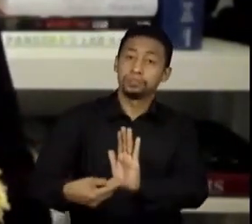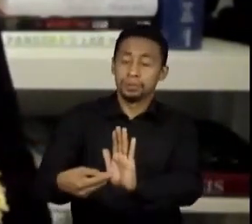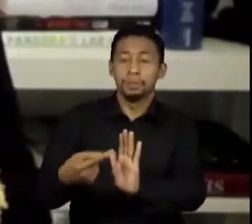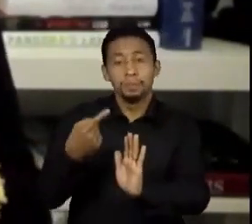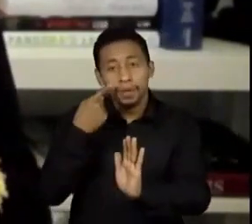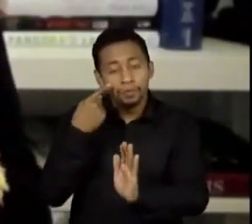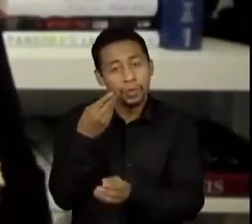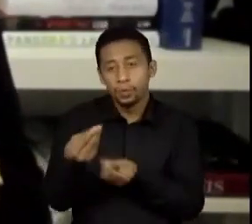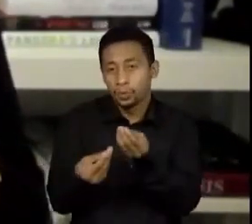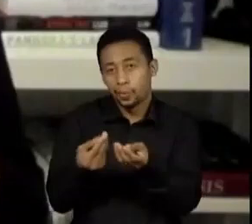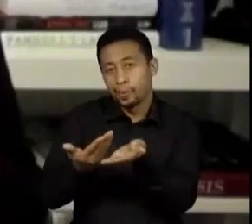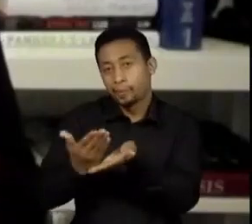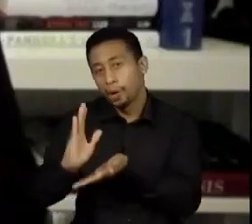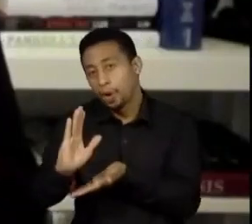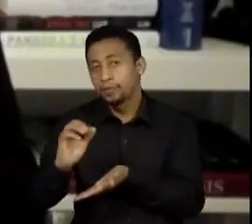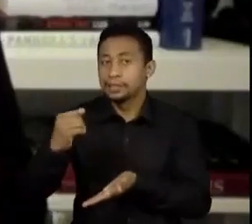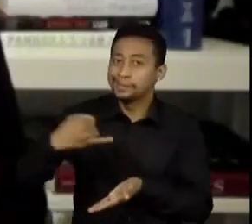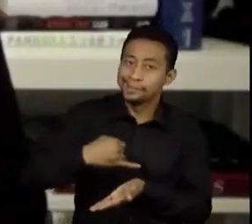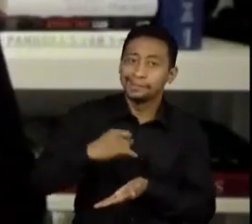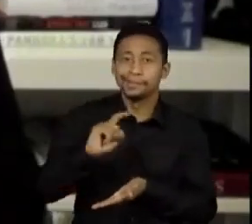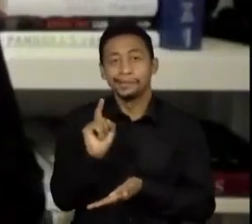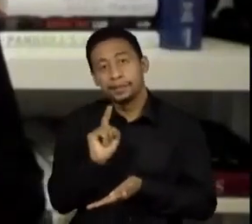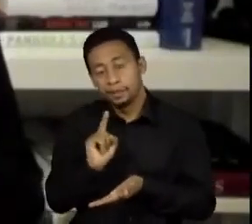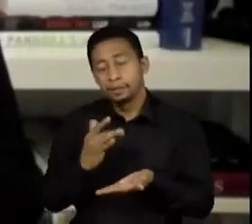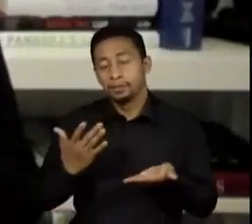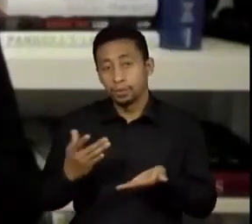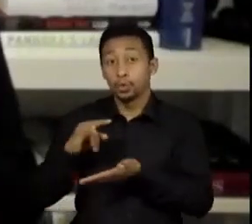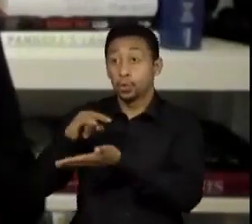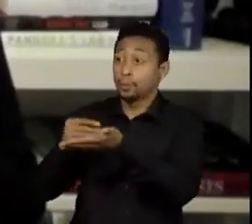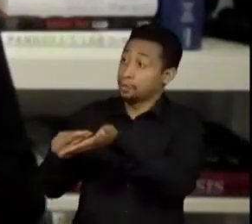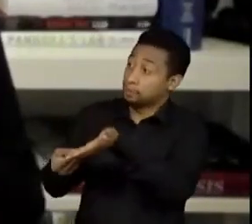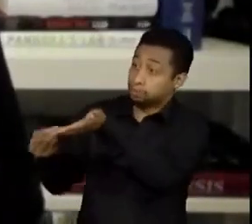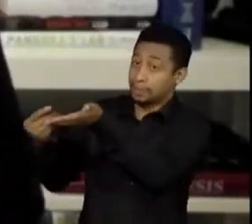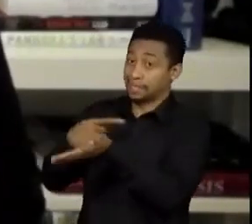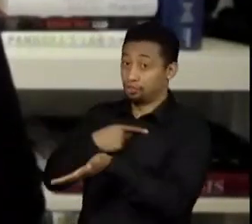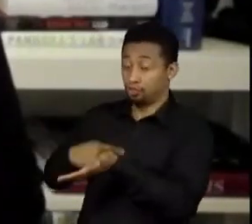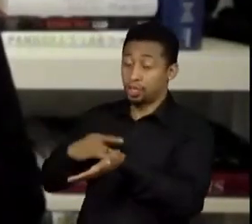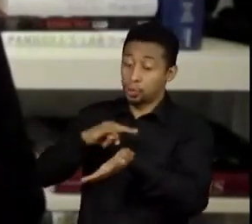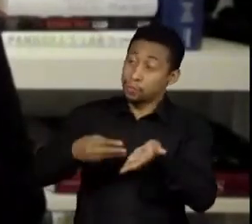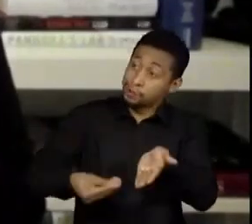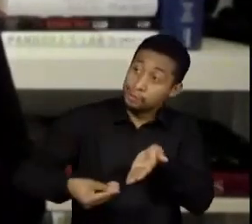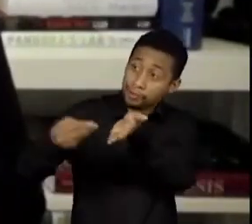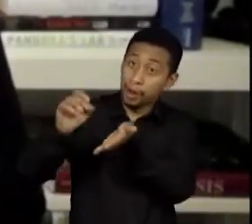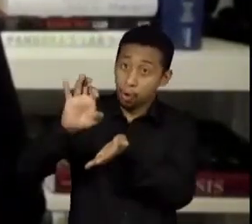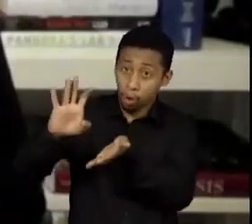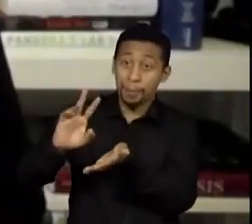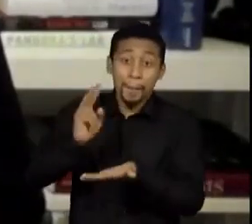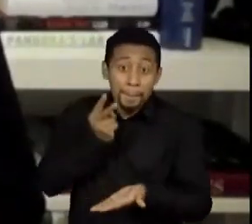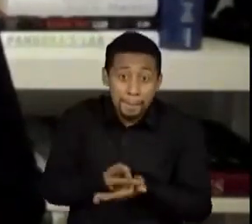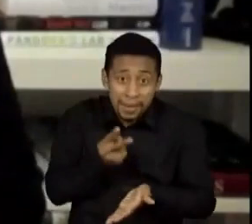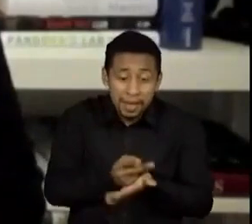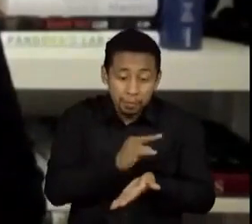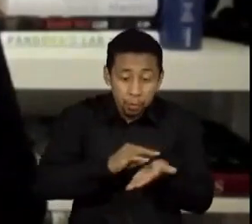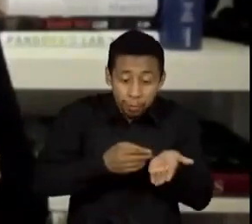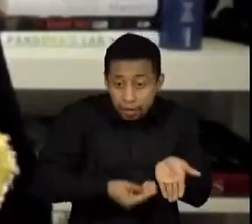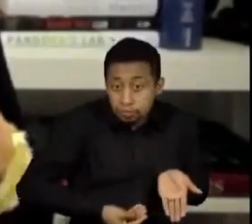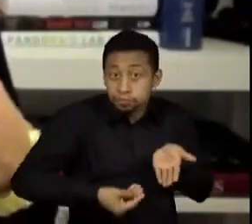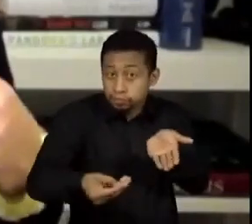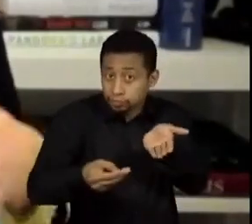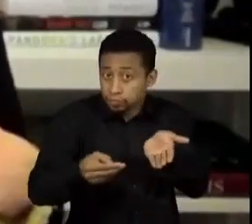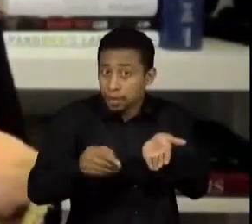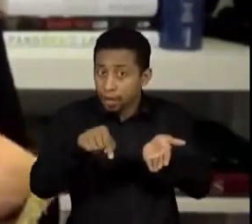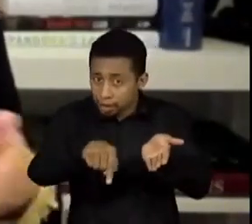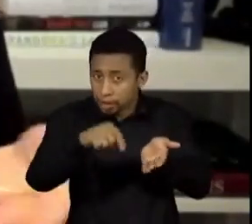submissão contínua, se nós vamos poder apresentar os mesmos documentos que a Clover já está apresentando à agência regulatória